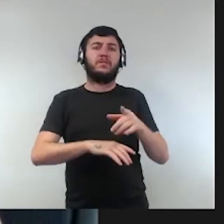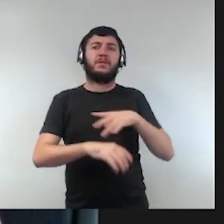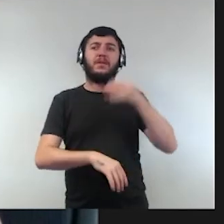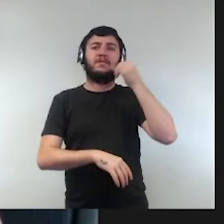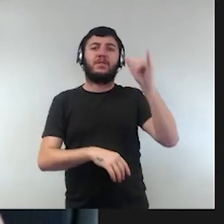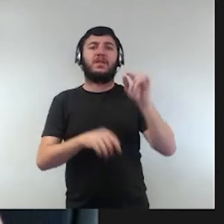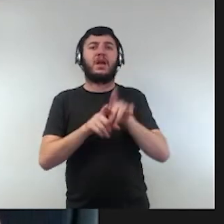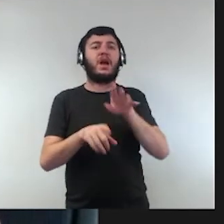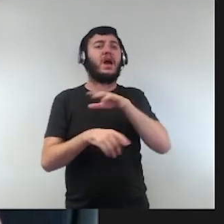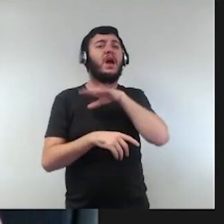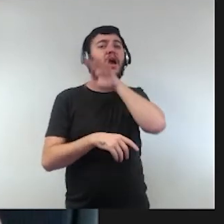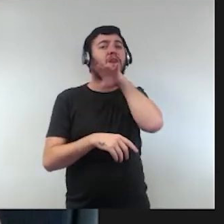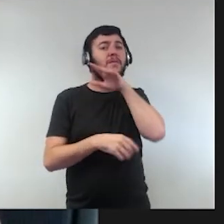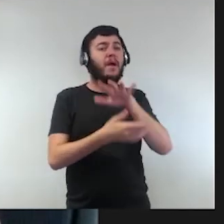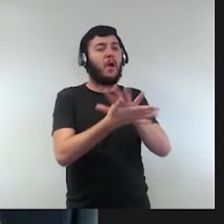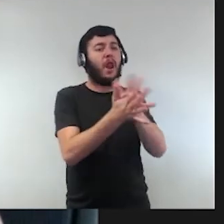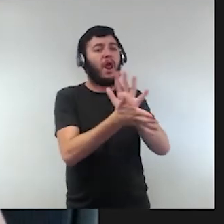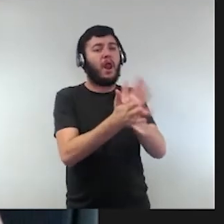não sejam